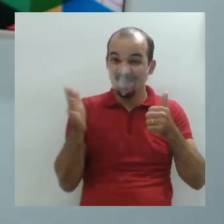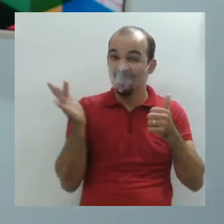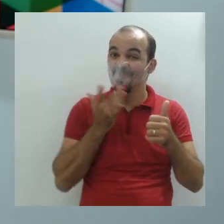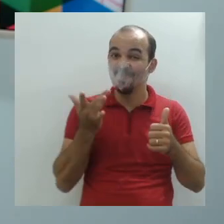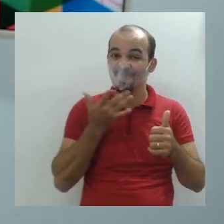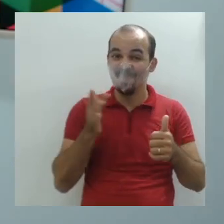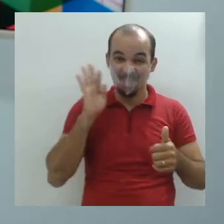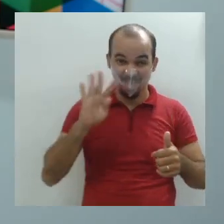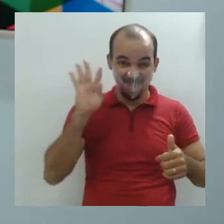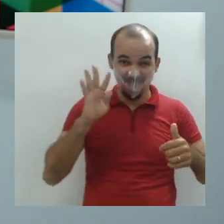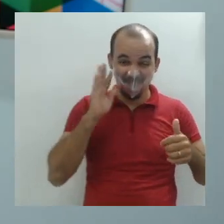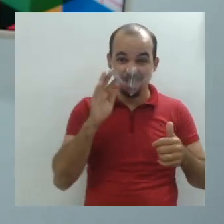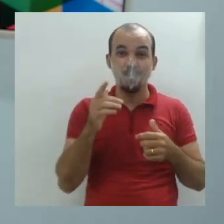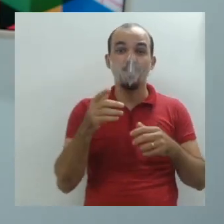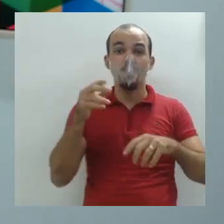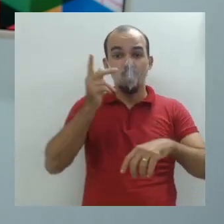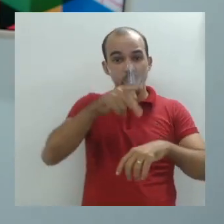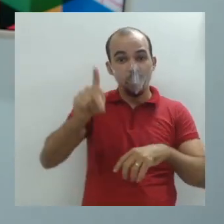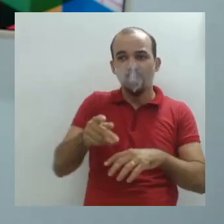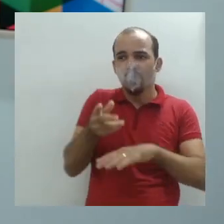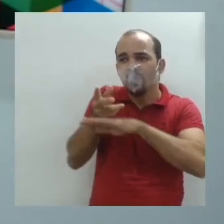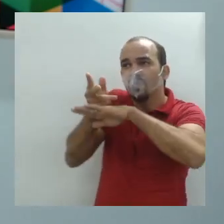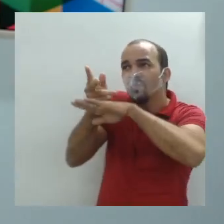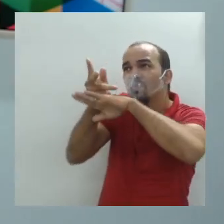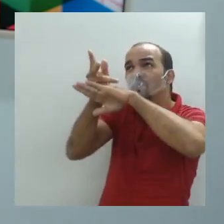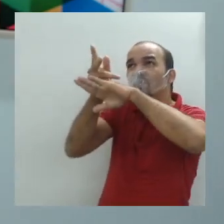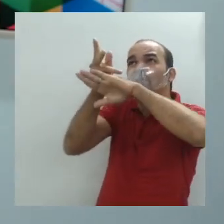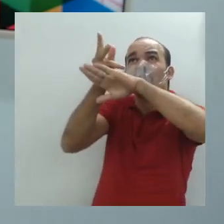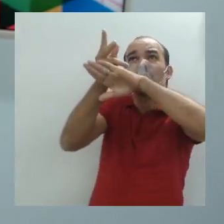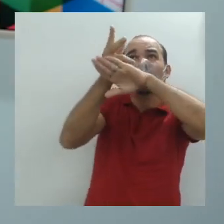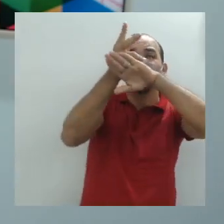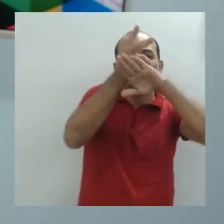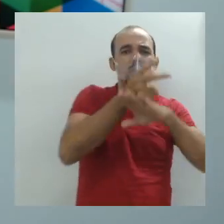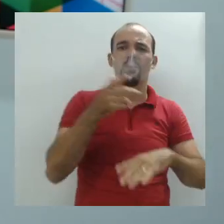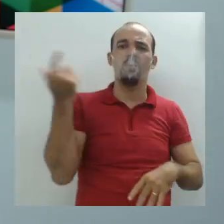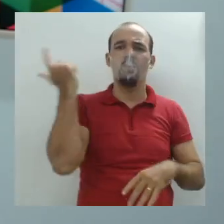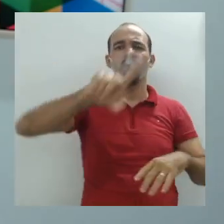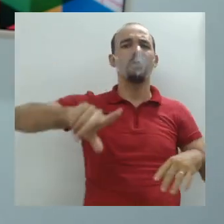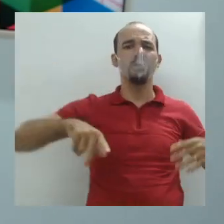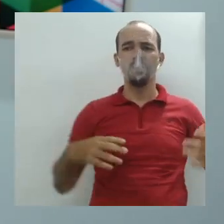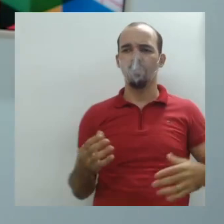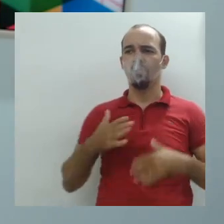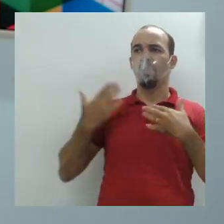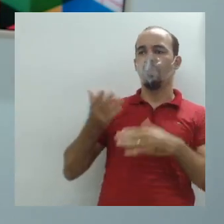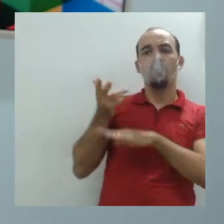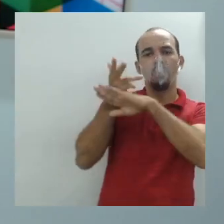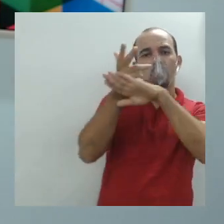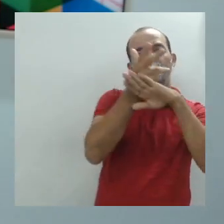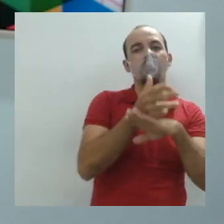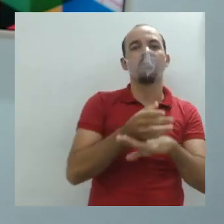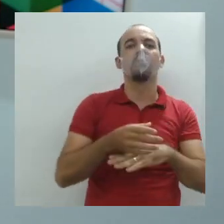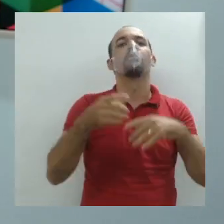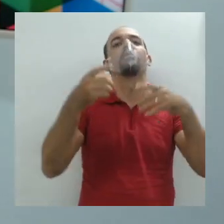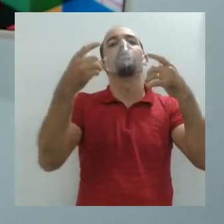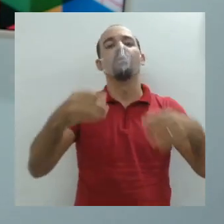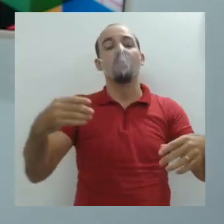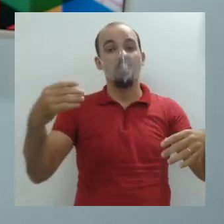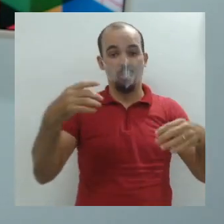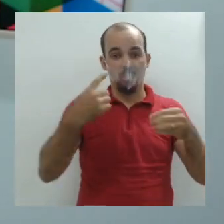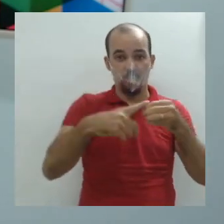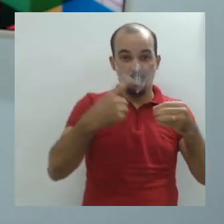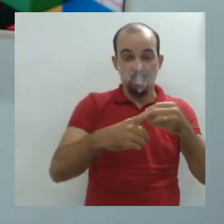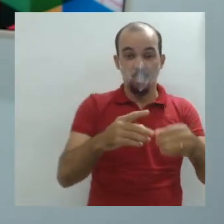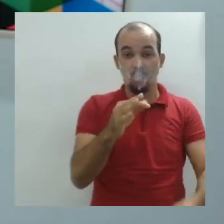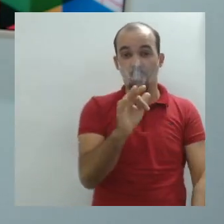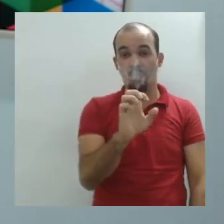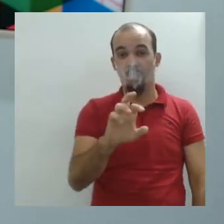Eita, galera, eu consegui, por acaso, fazer aquele filme. Gravei na cidade de Ferreiros, para qual eu mando um